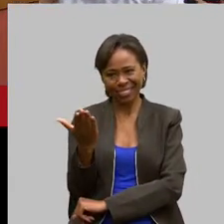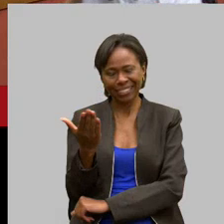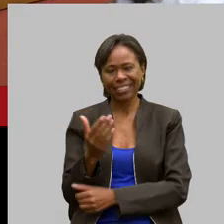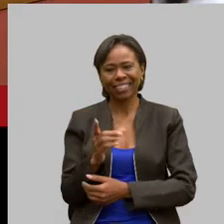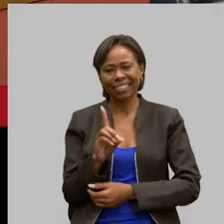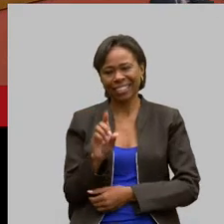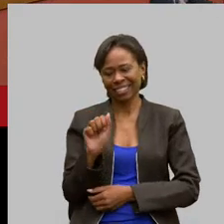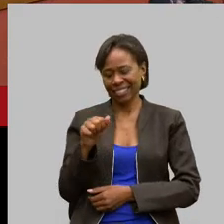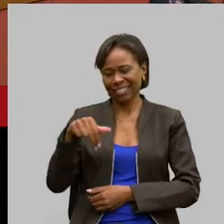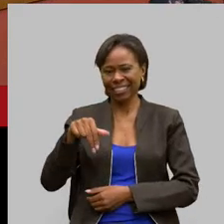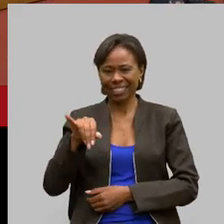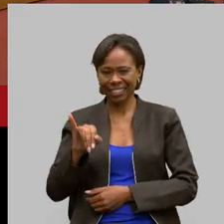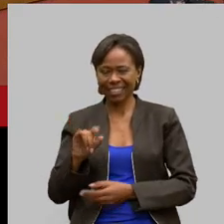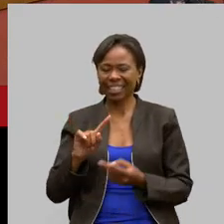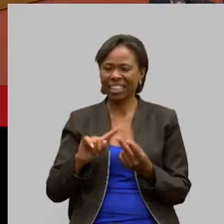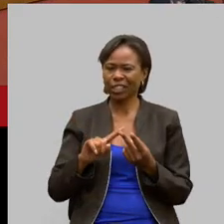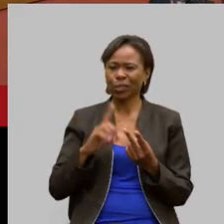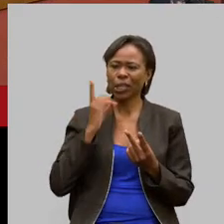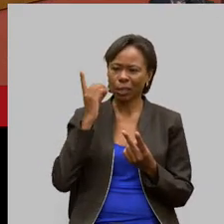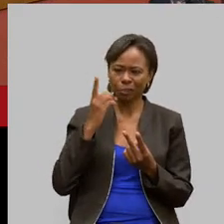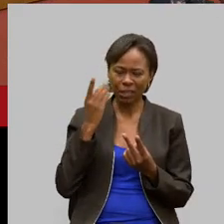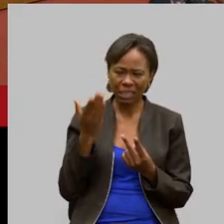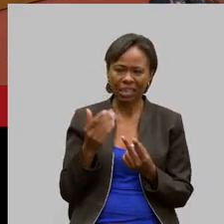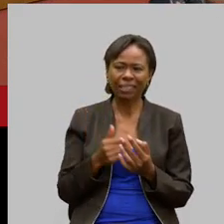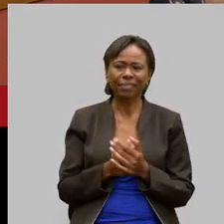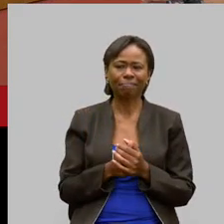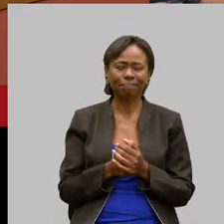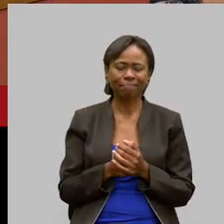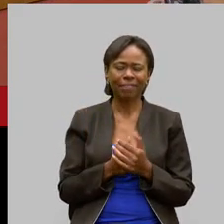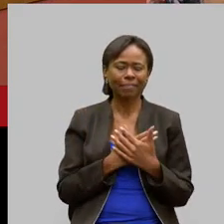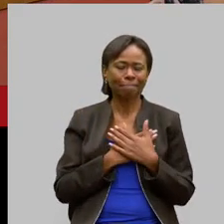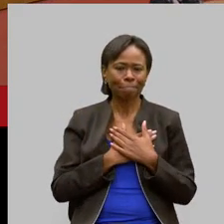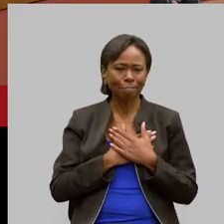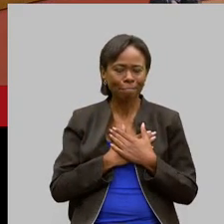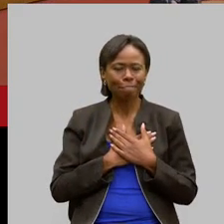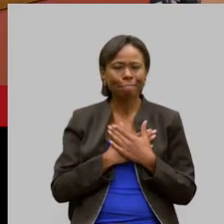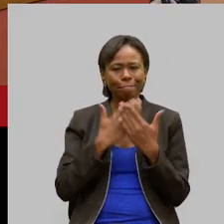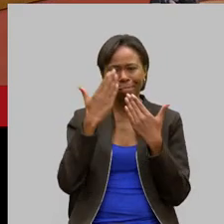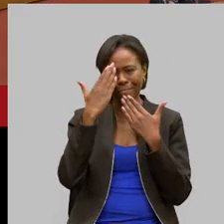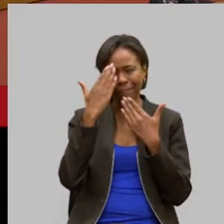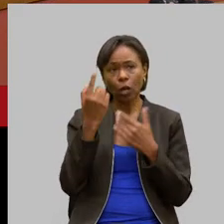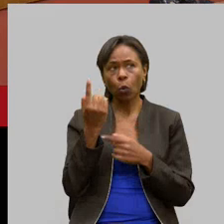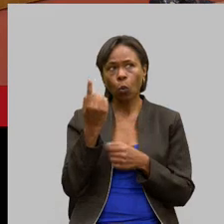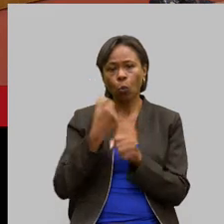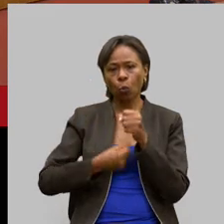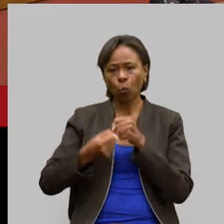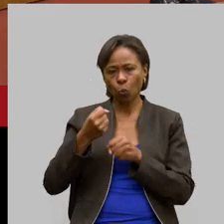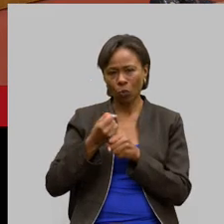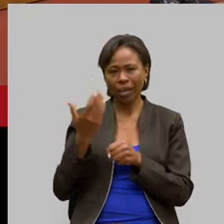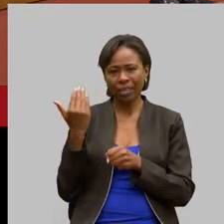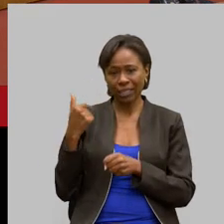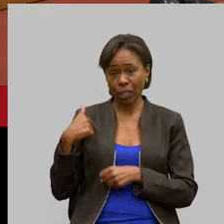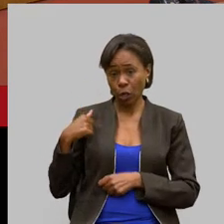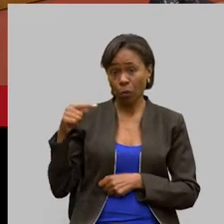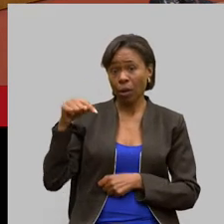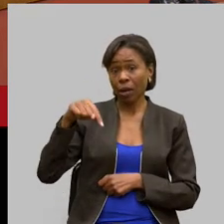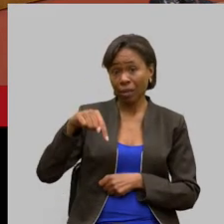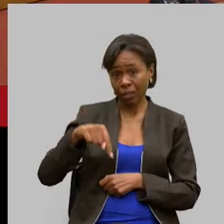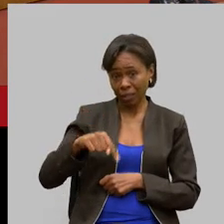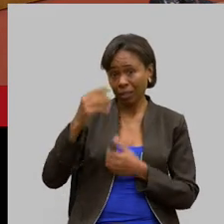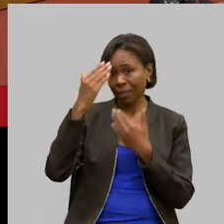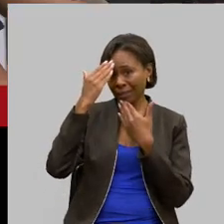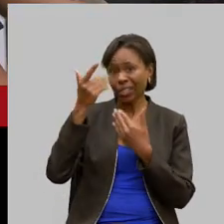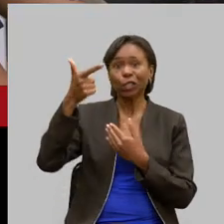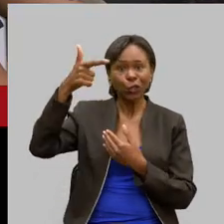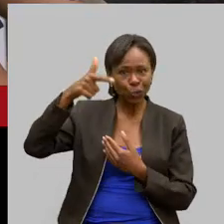nosso Deputado agradecer de coração há um um ano atrás eu estava aqui agradecendo estou esse